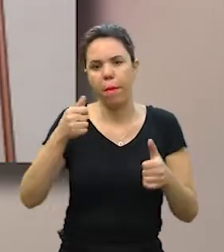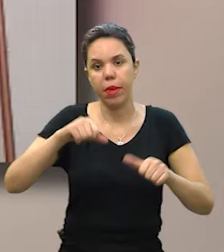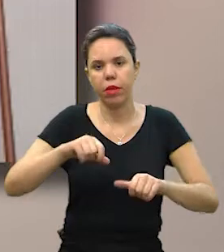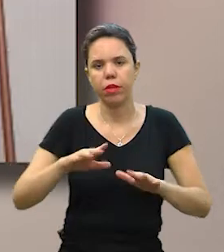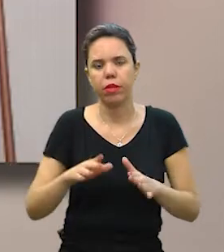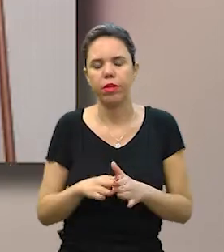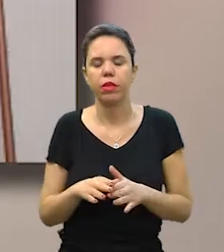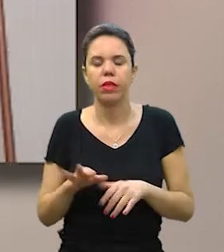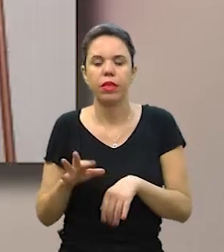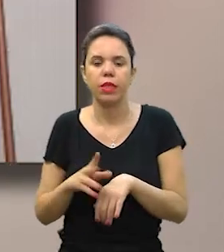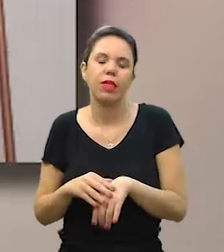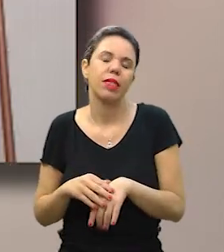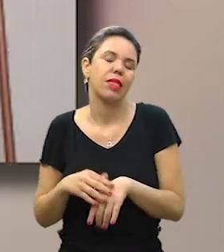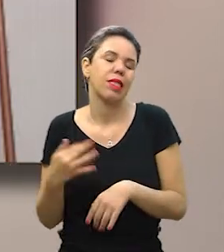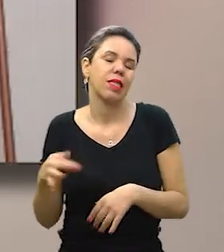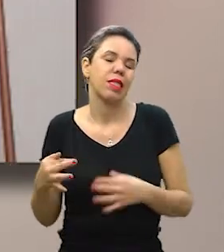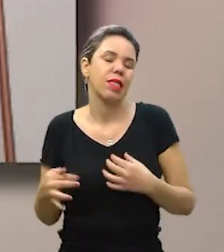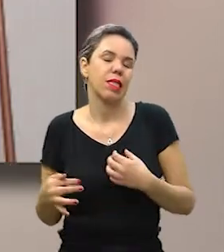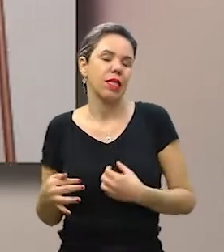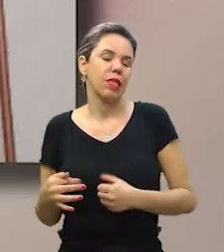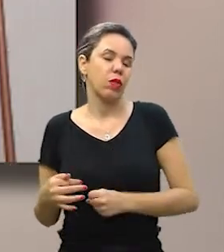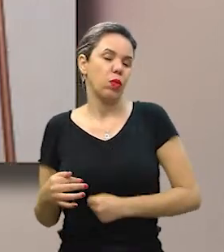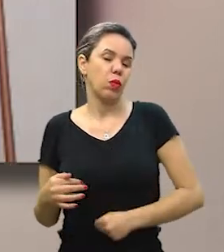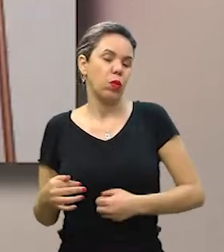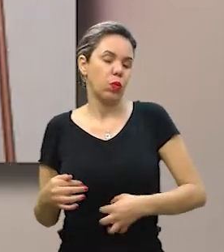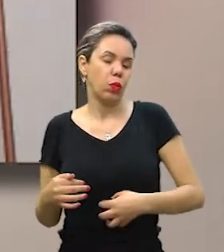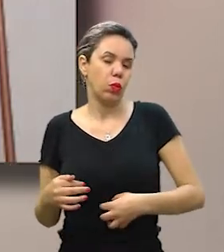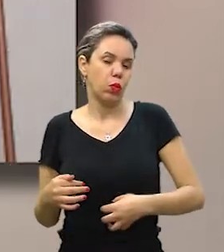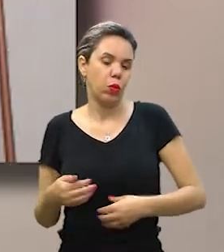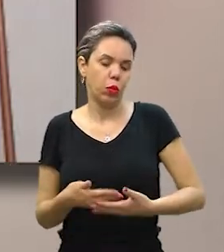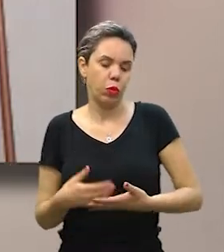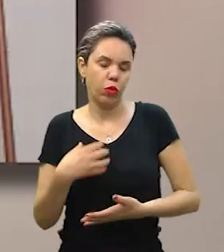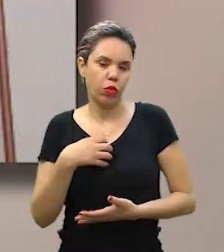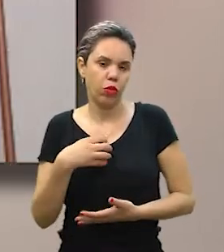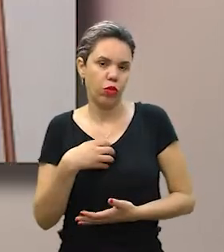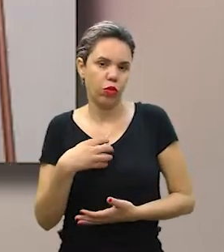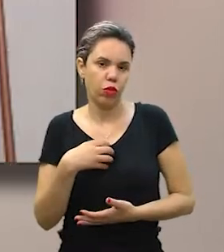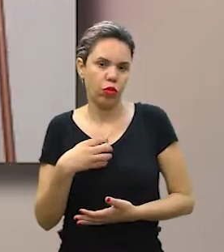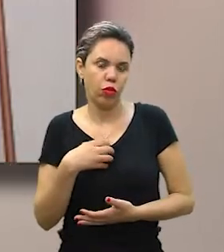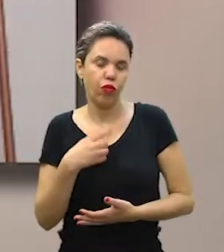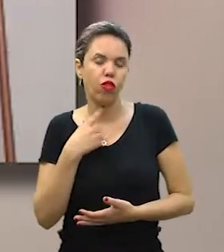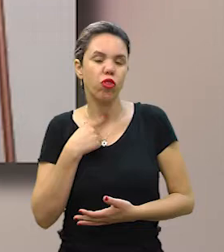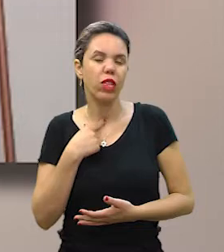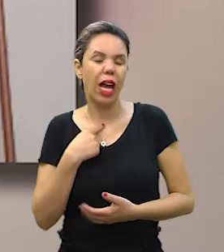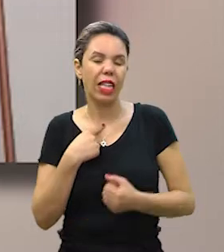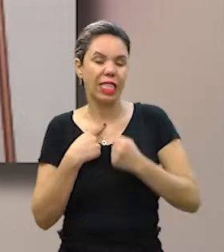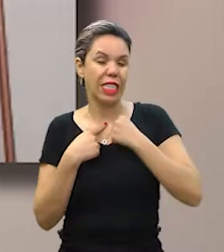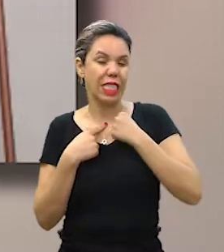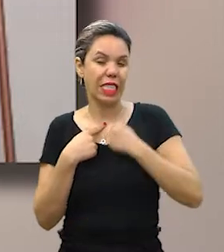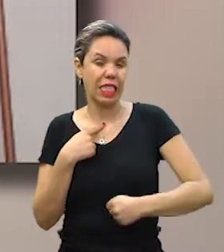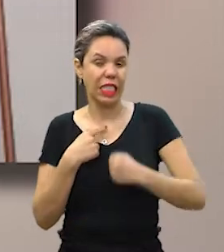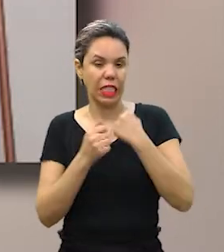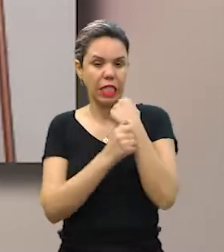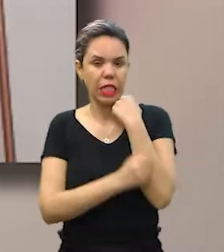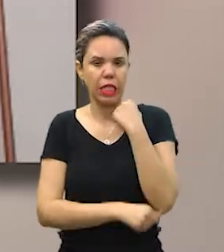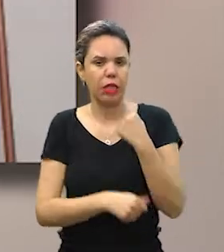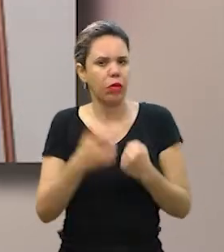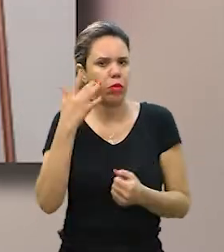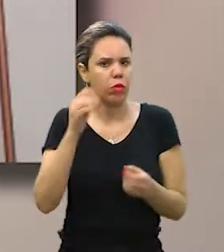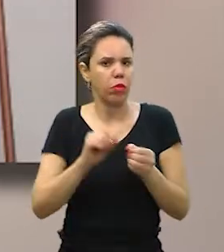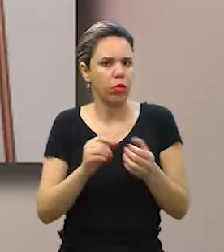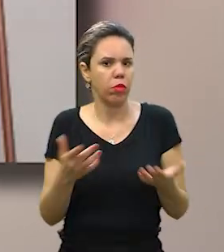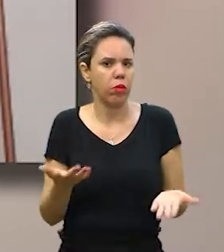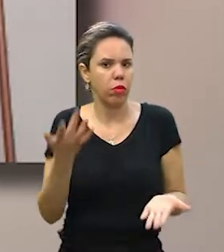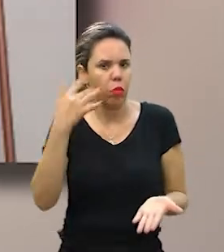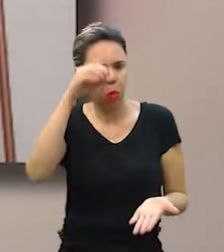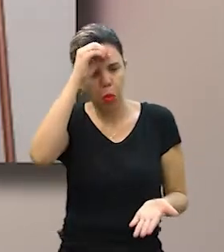essa disquesia é aquele momento que o bebê ele sente a vontade de evacuar e ele ainda não sabe o que é